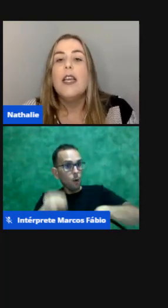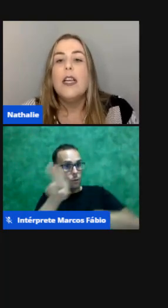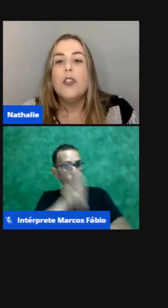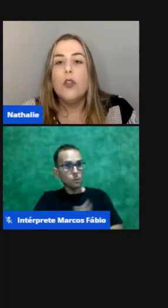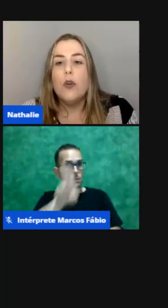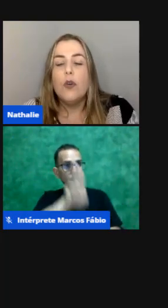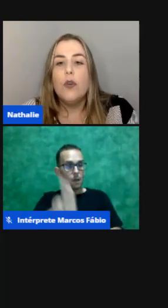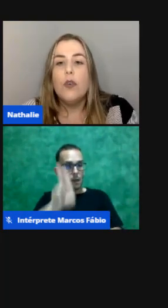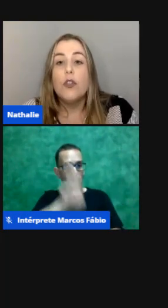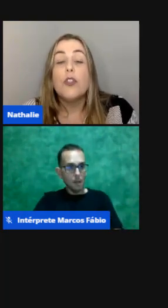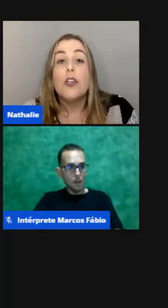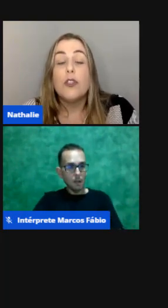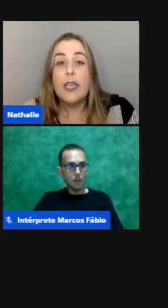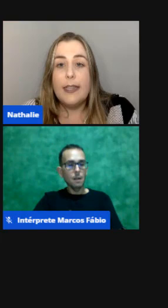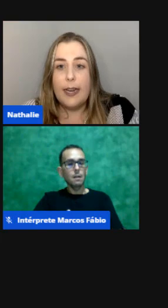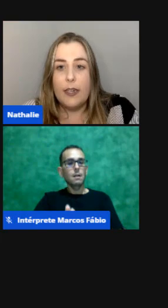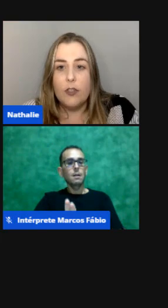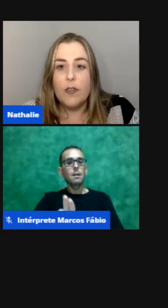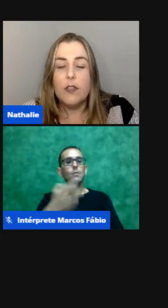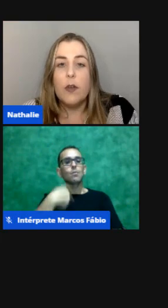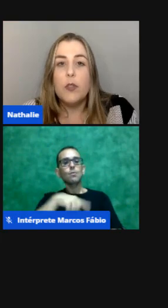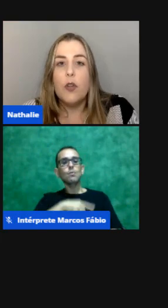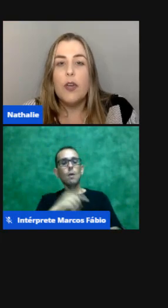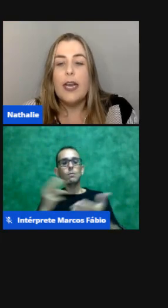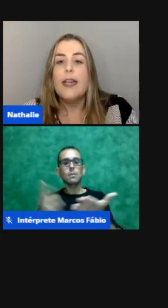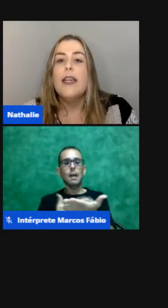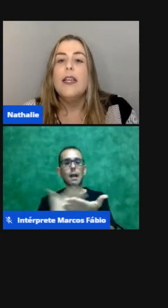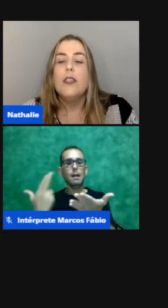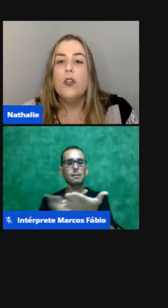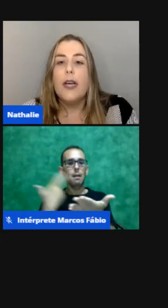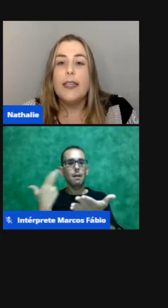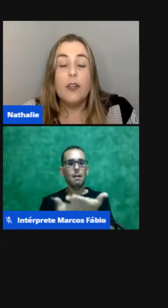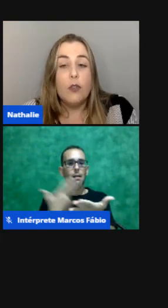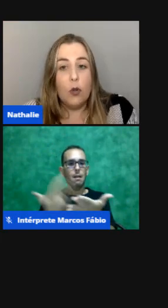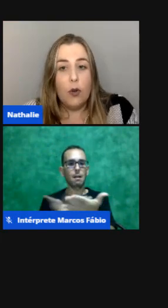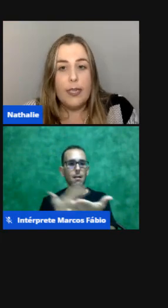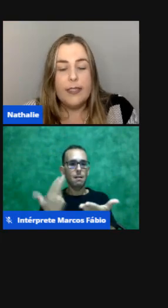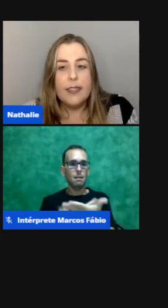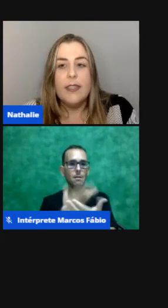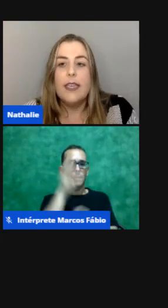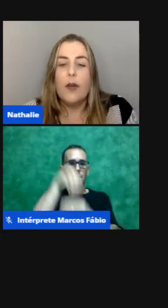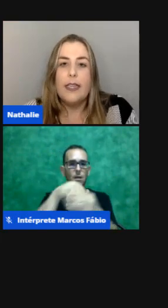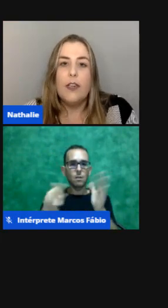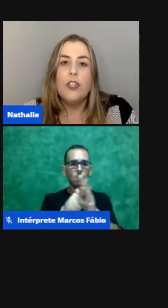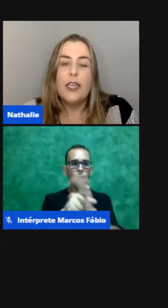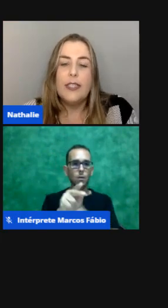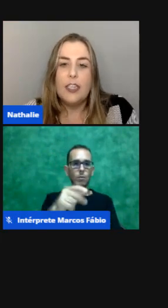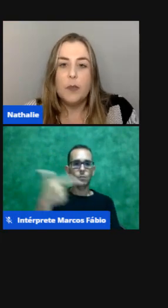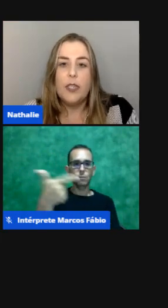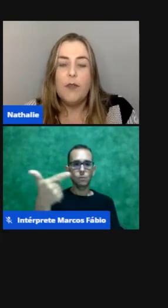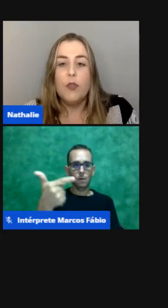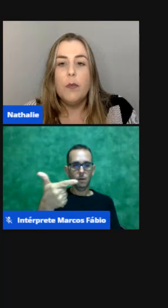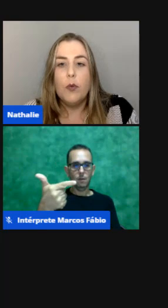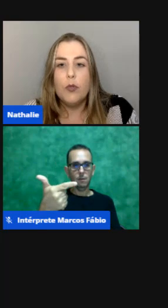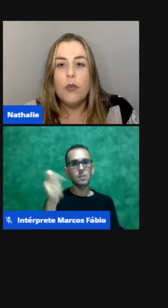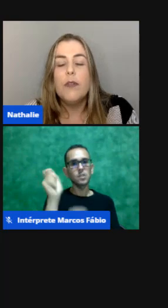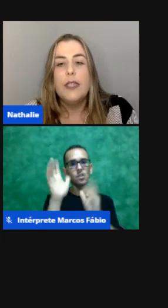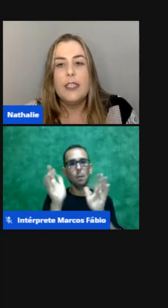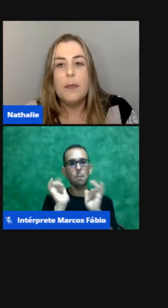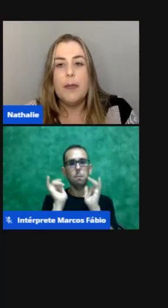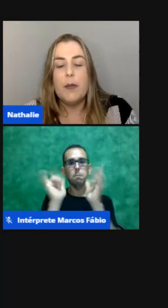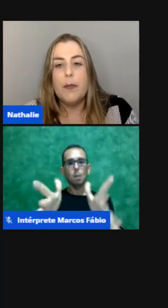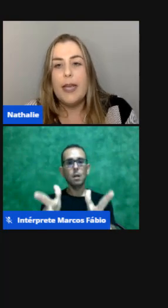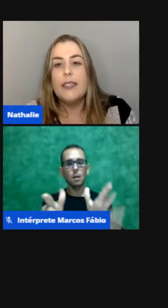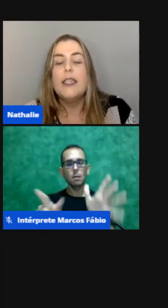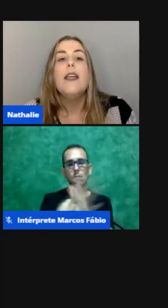utilizados nos nossos cadernos. Nós vamos colocar no caderno 2, que é o caderno que já está disponível no Moodle,